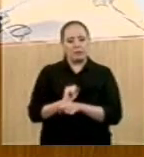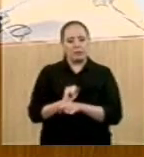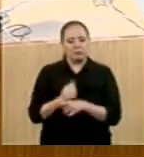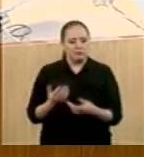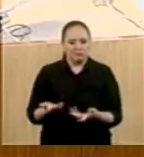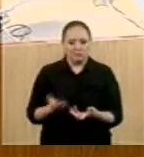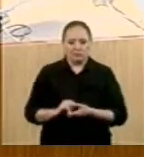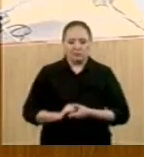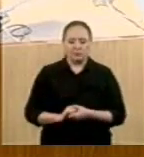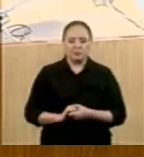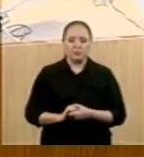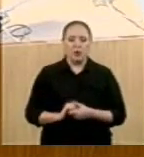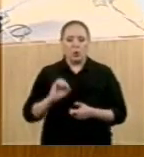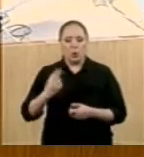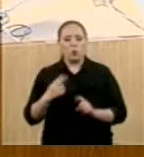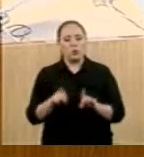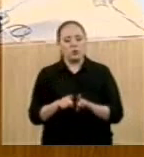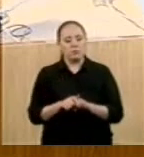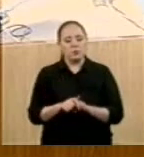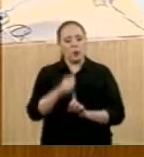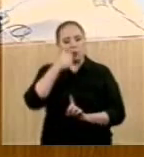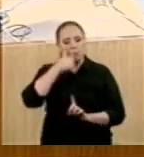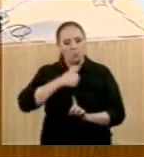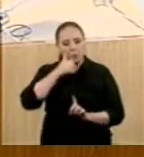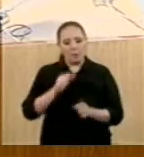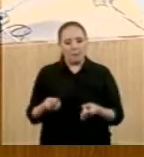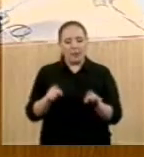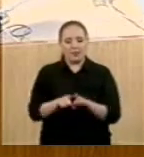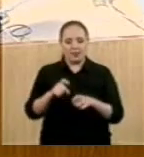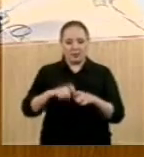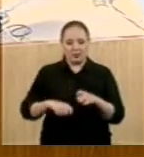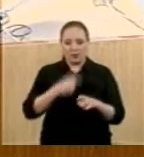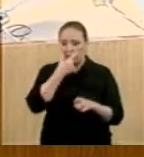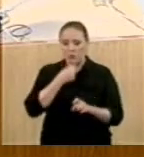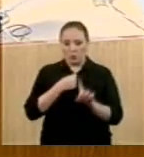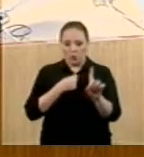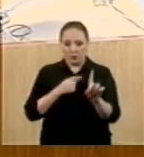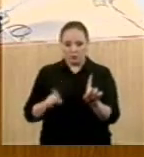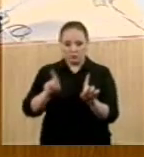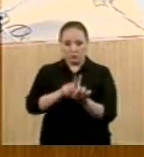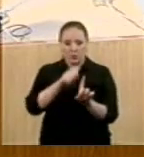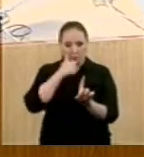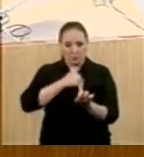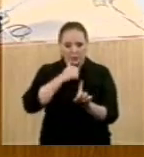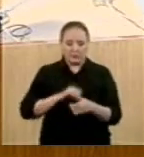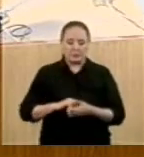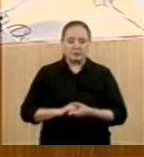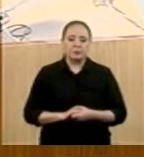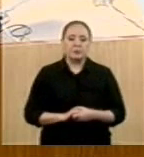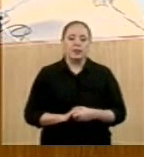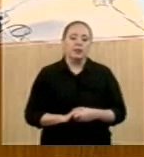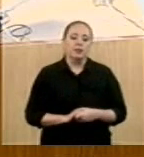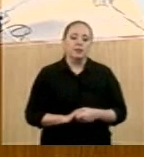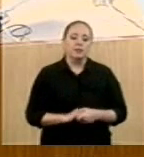e ou as parceiras sexuais destes. Como entendo bem posto pela parte